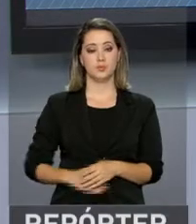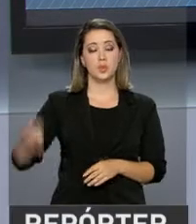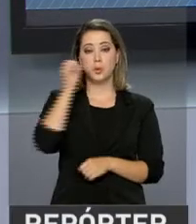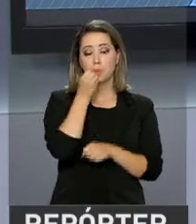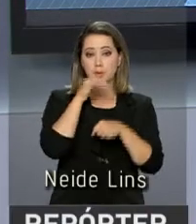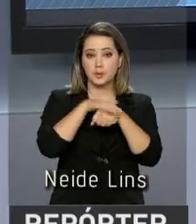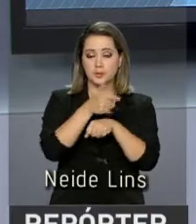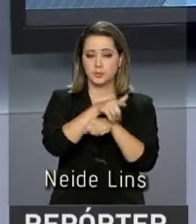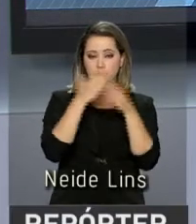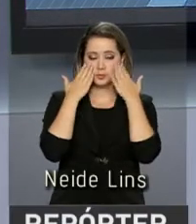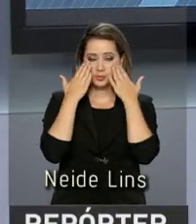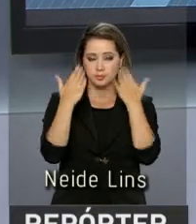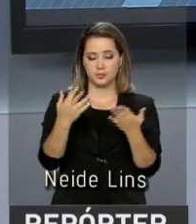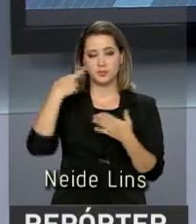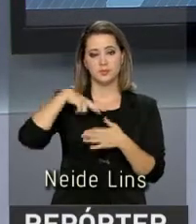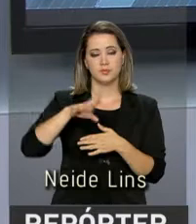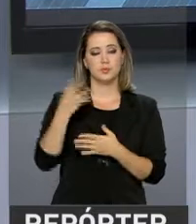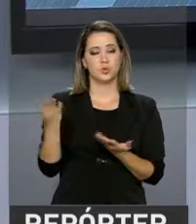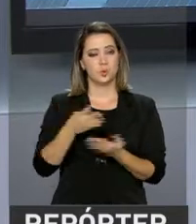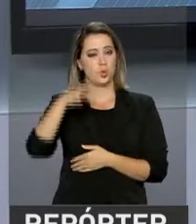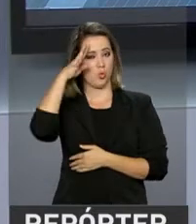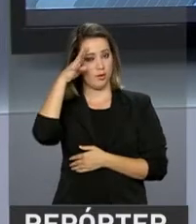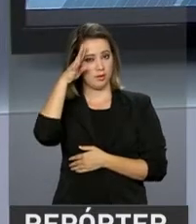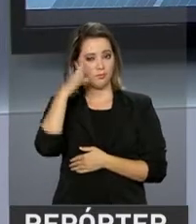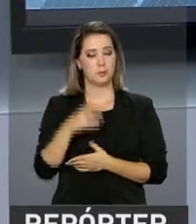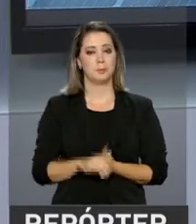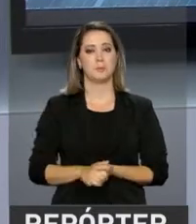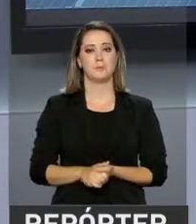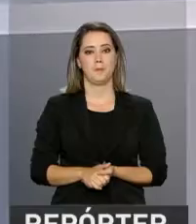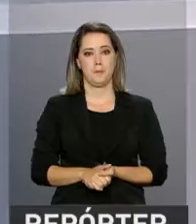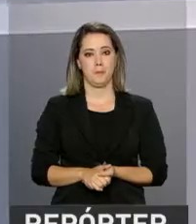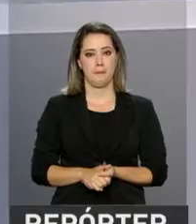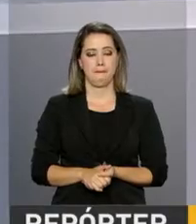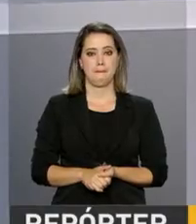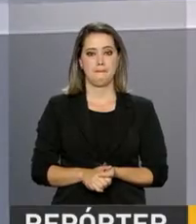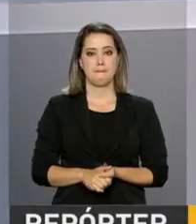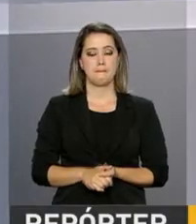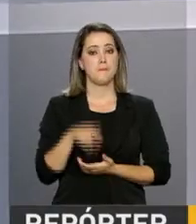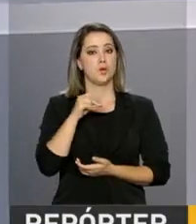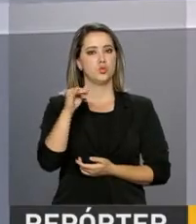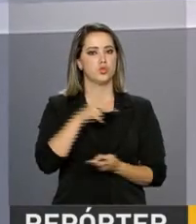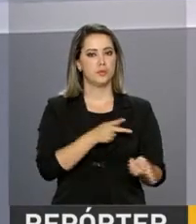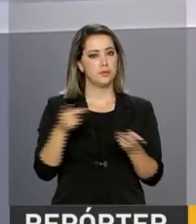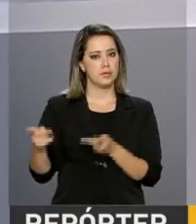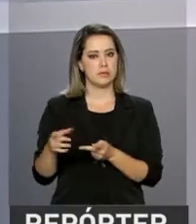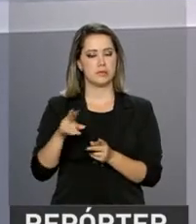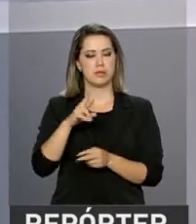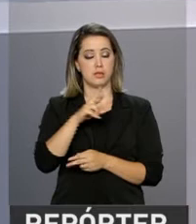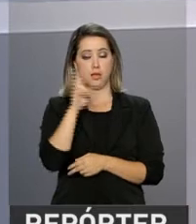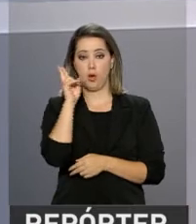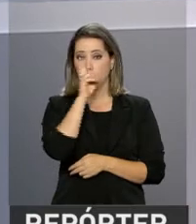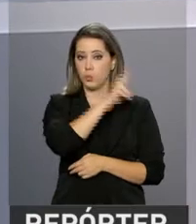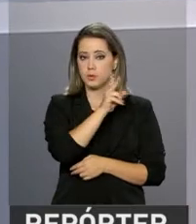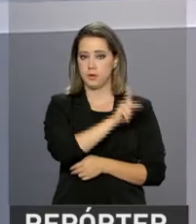Olá, boa noite. No ar, a última edição desta quarta-feira do Repórter NBR. No último dia da visita oficial à